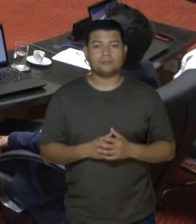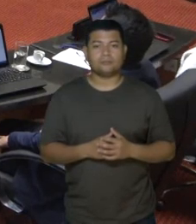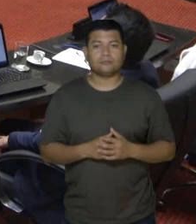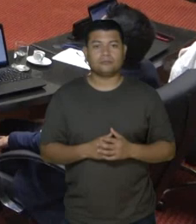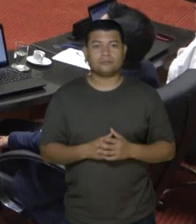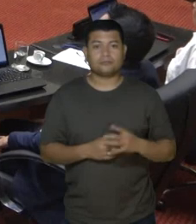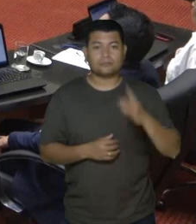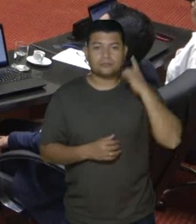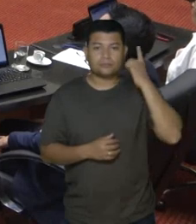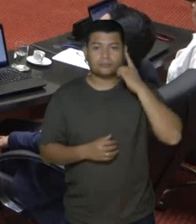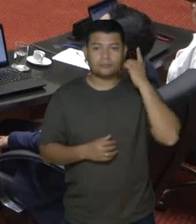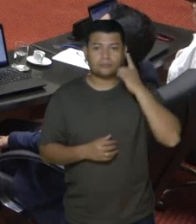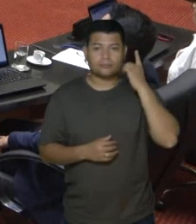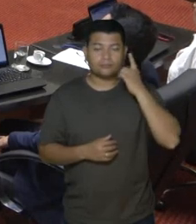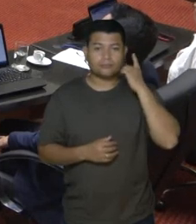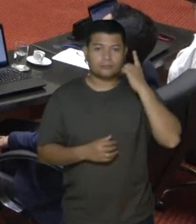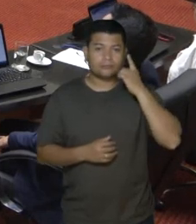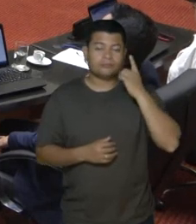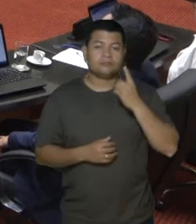deputado Sérgio Mota,